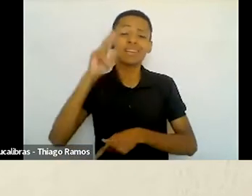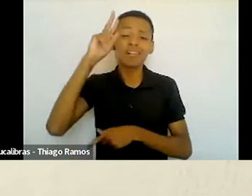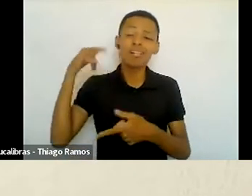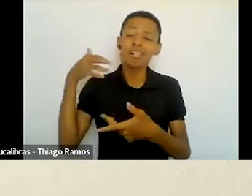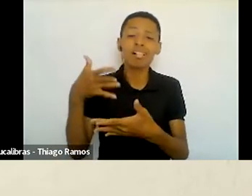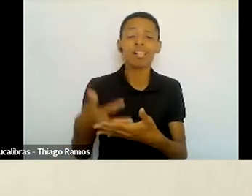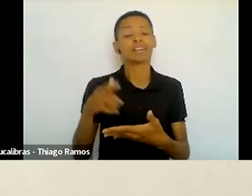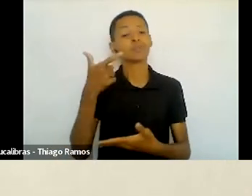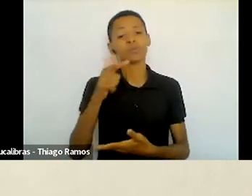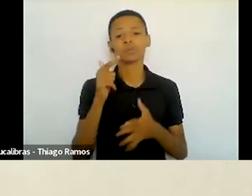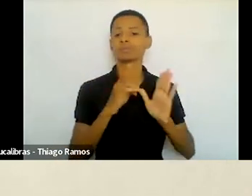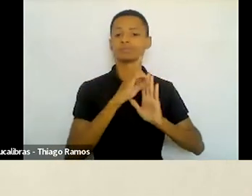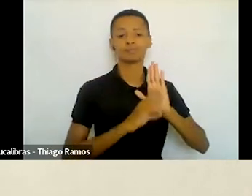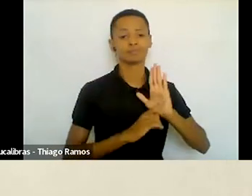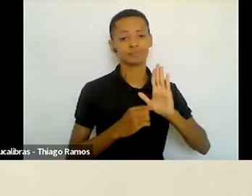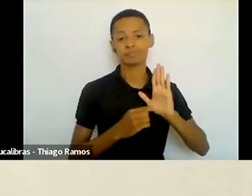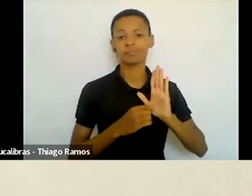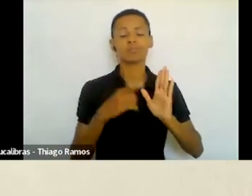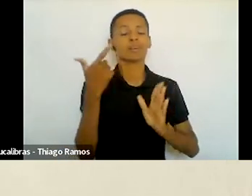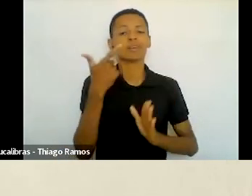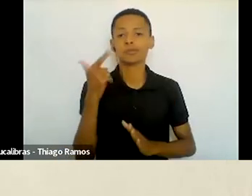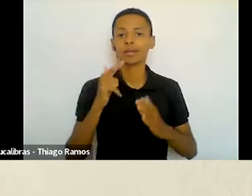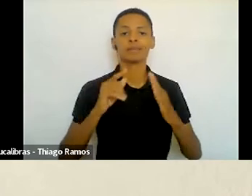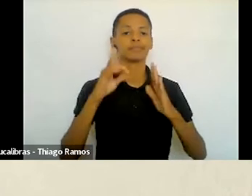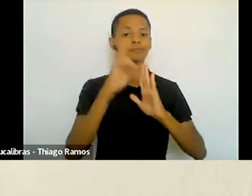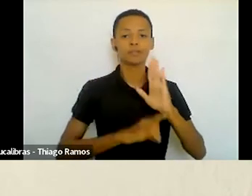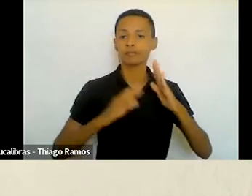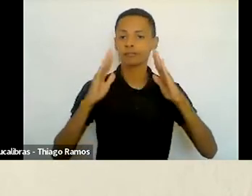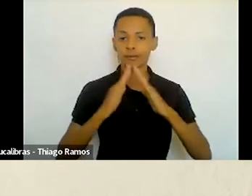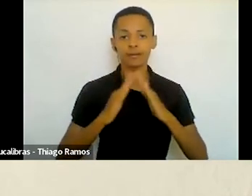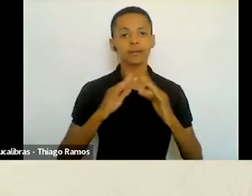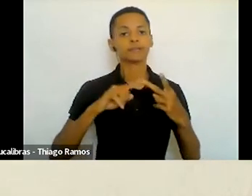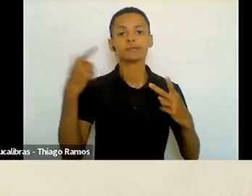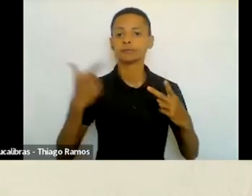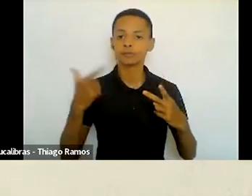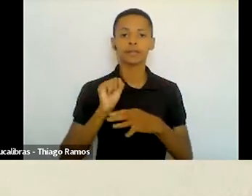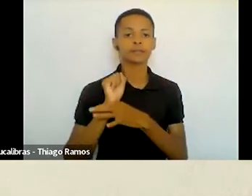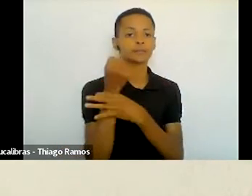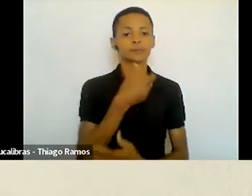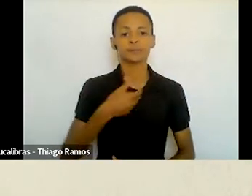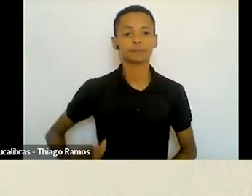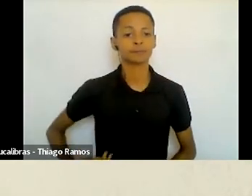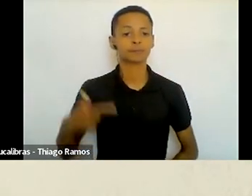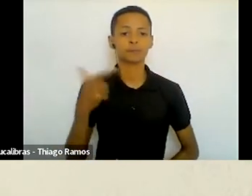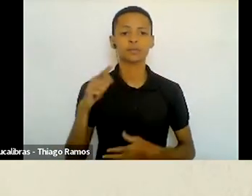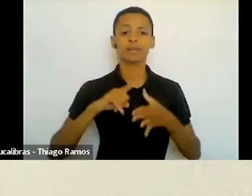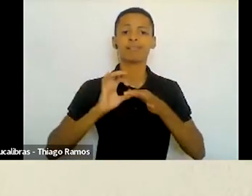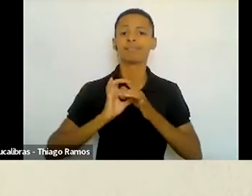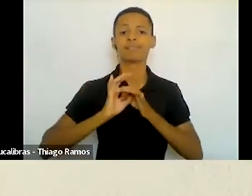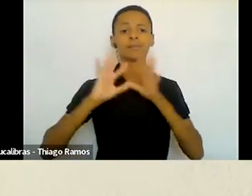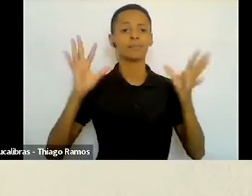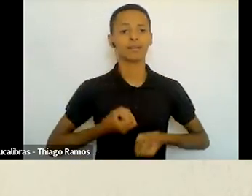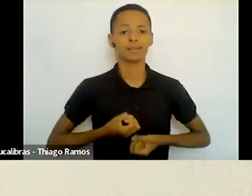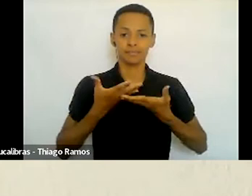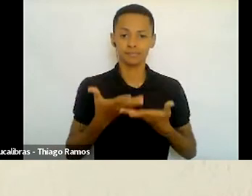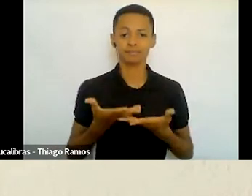direito, né? Um não direito à casa, um não direito à segurança pública, um não direito à liberdade de expressão, um